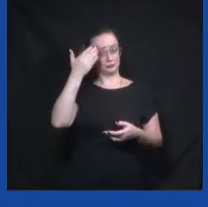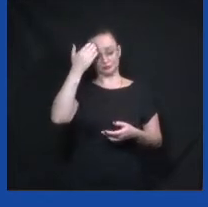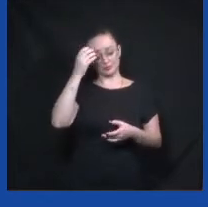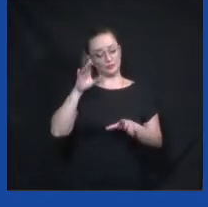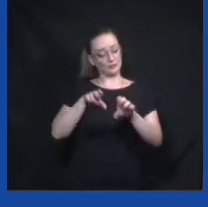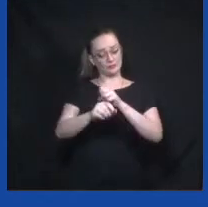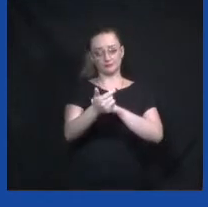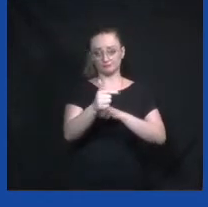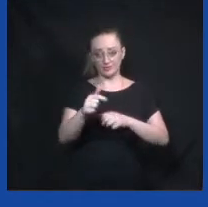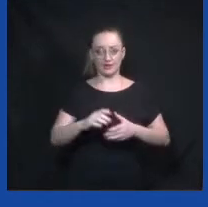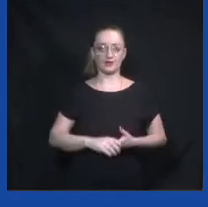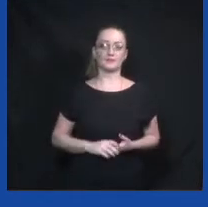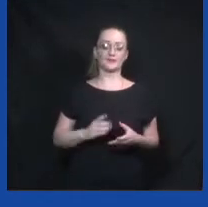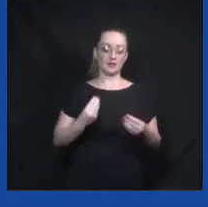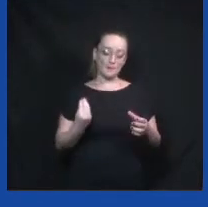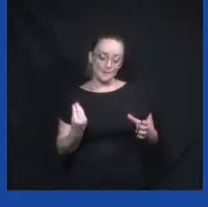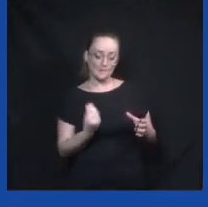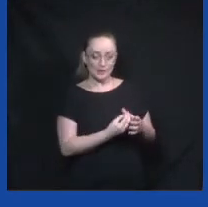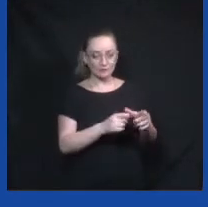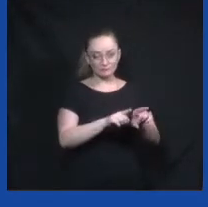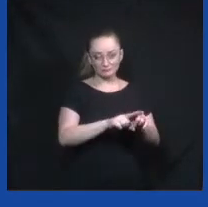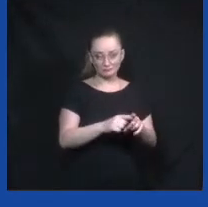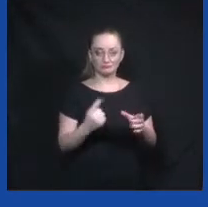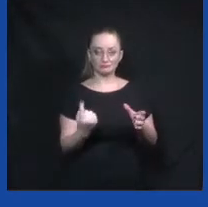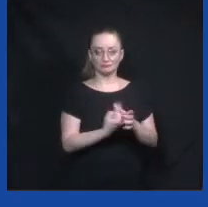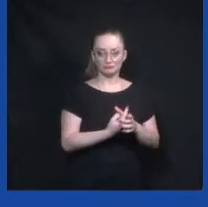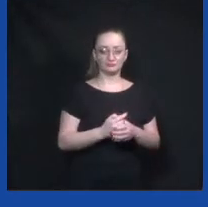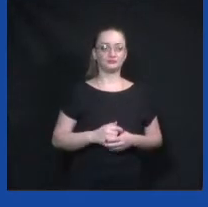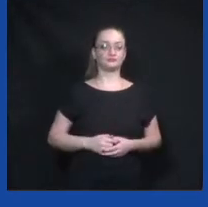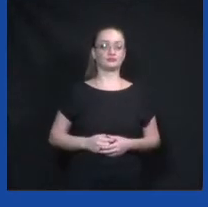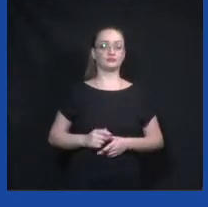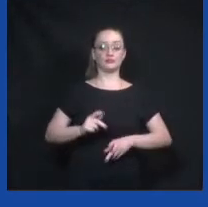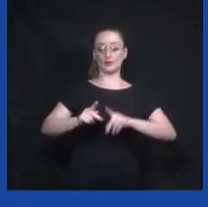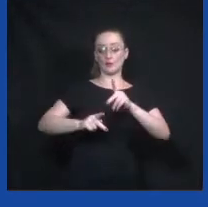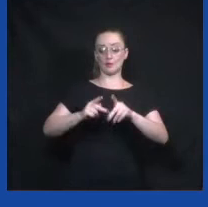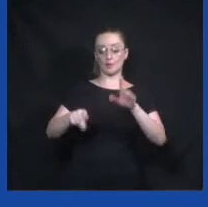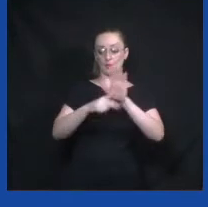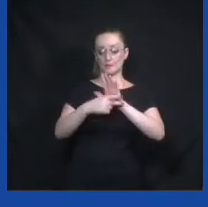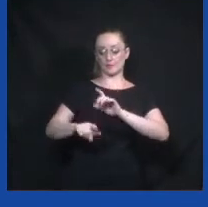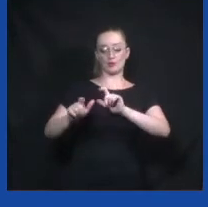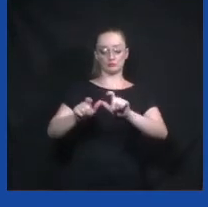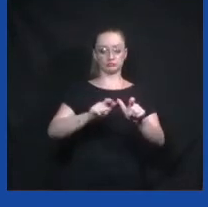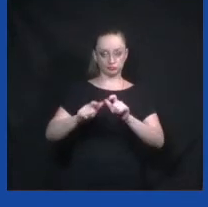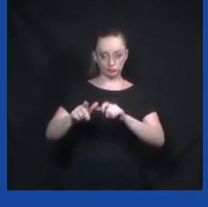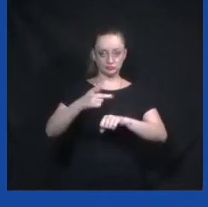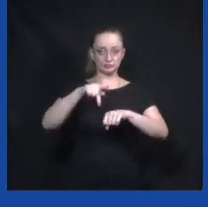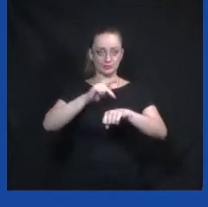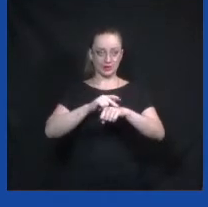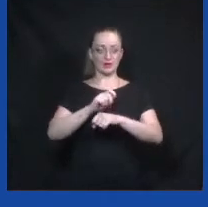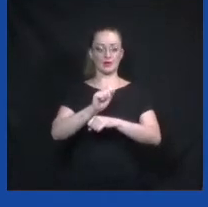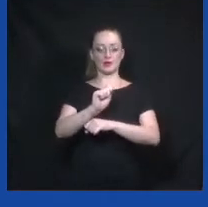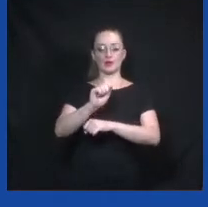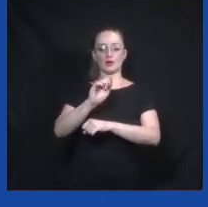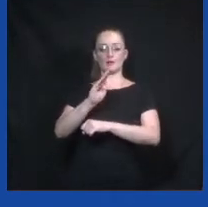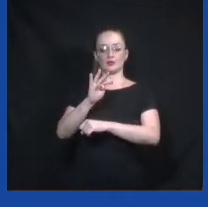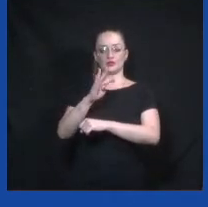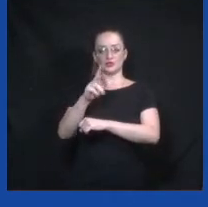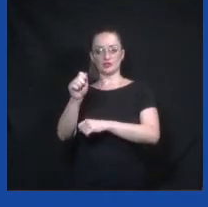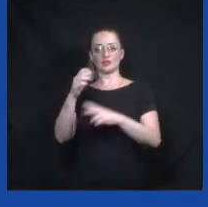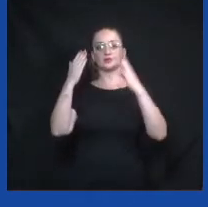nós incluímos nesse universo as populações nativas dos países, os aborígenes na Austrália, os